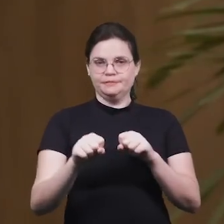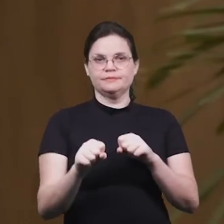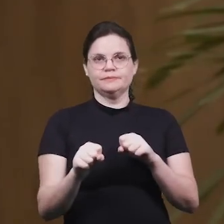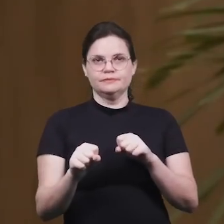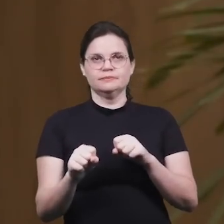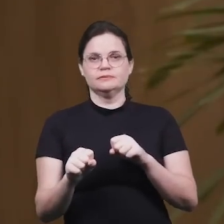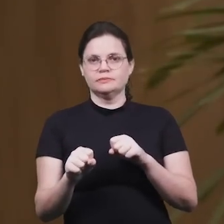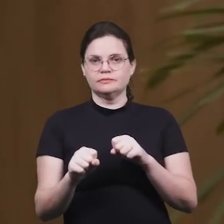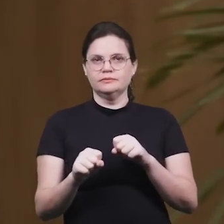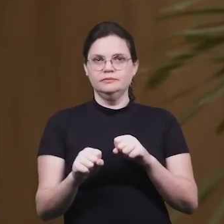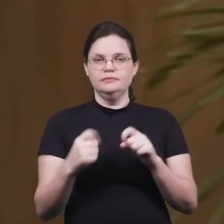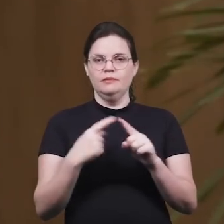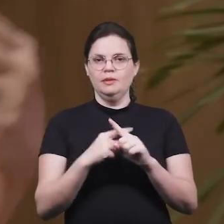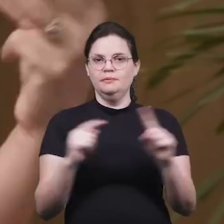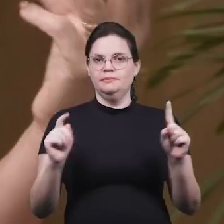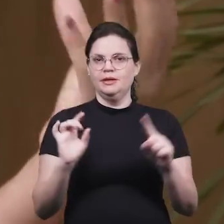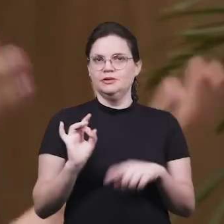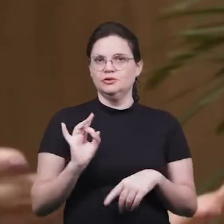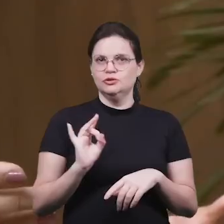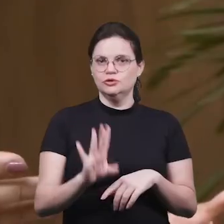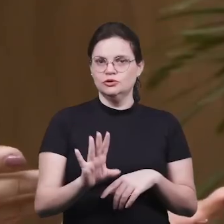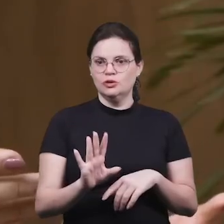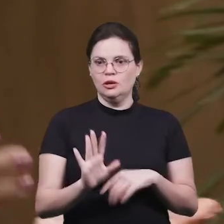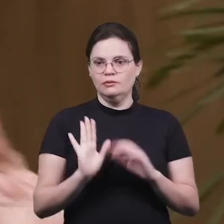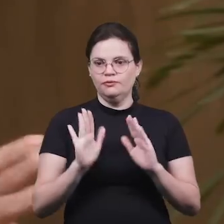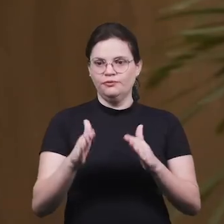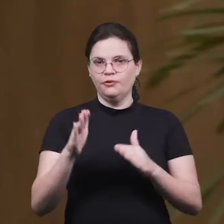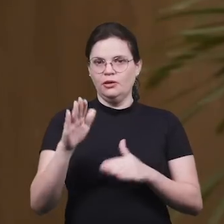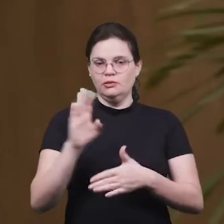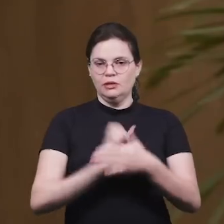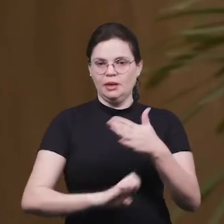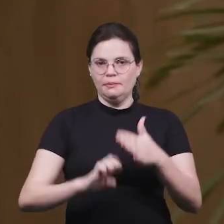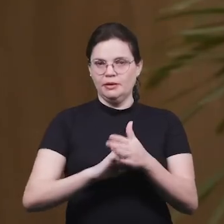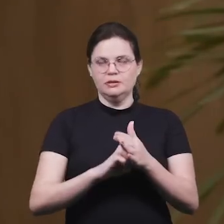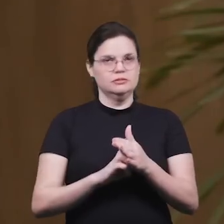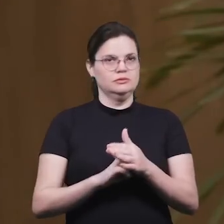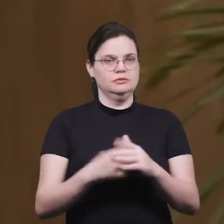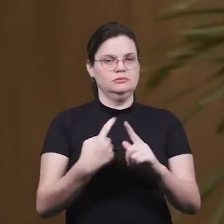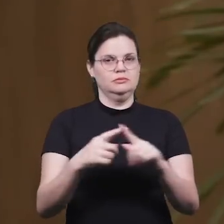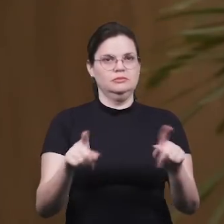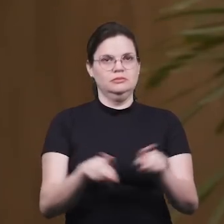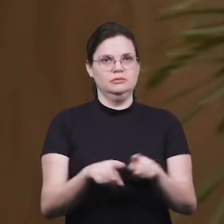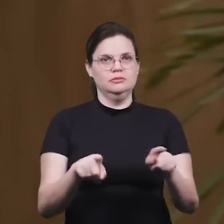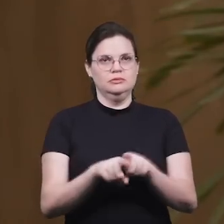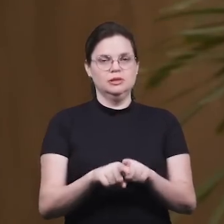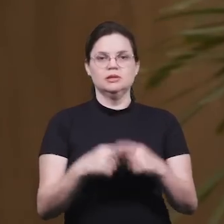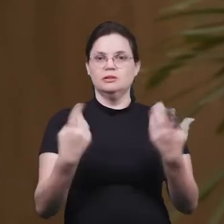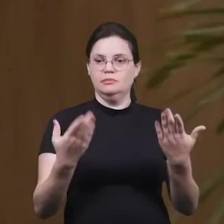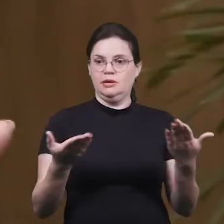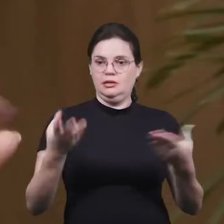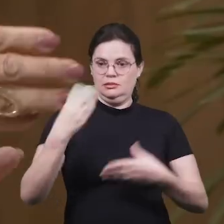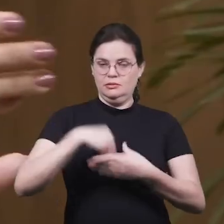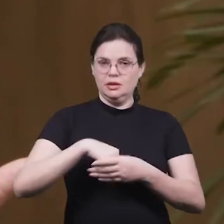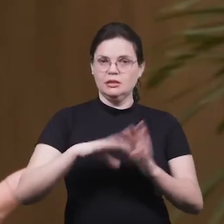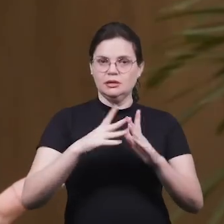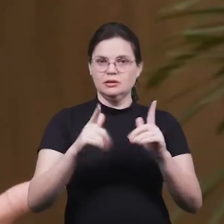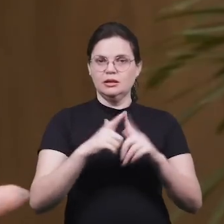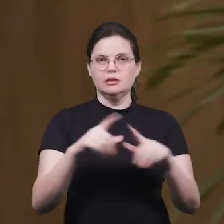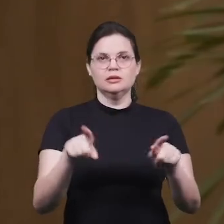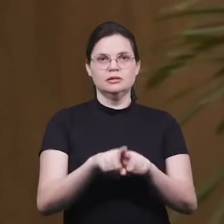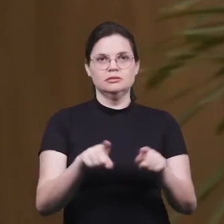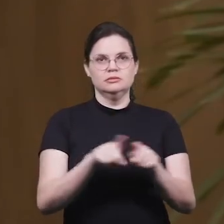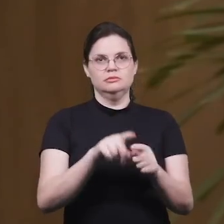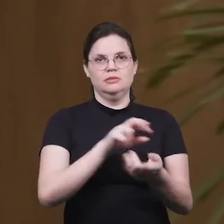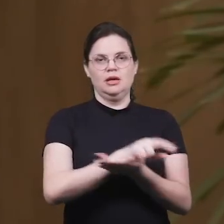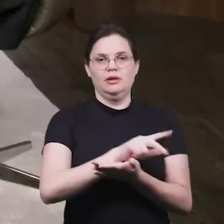em serviço não apenas das empresas, mas, sobretudo, do governo desta obra, nos diferentes